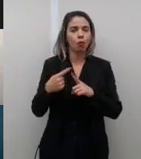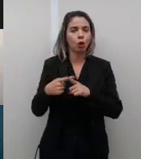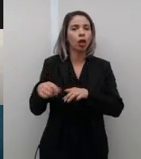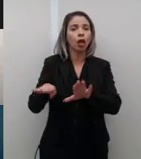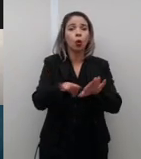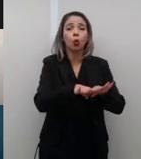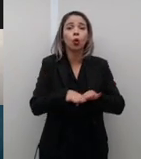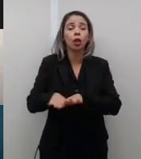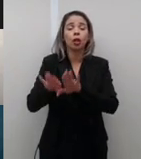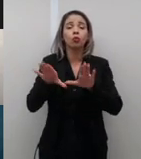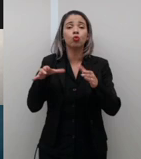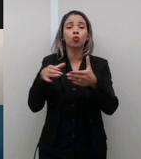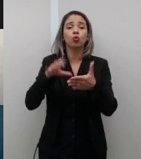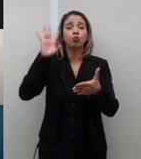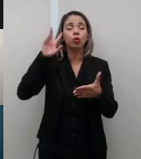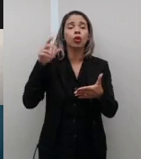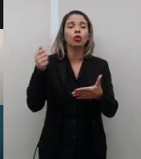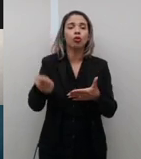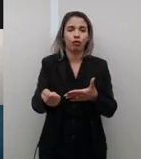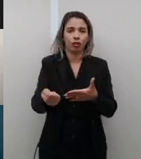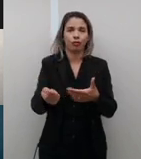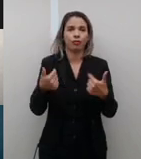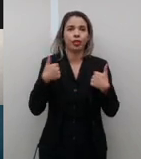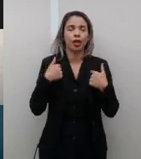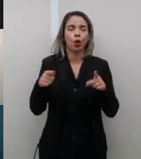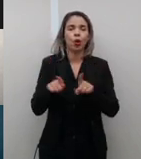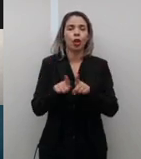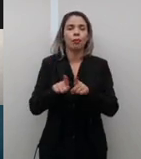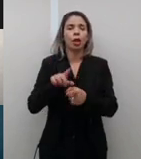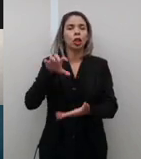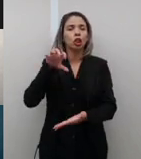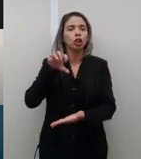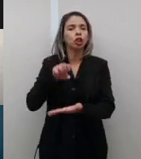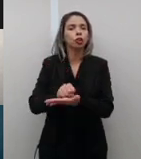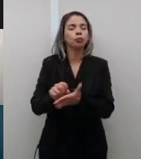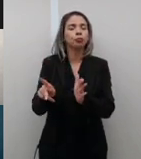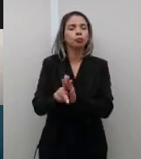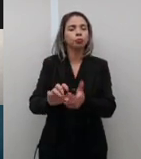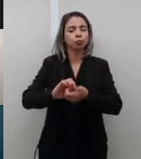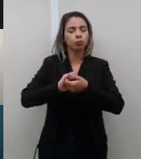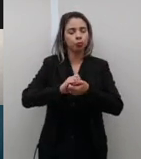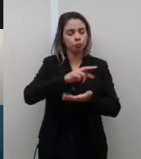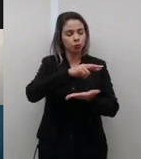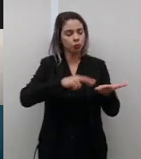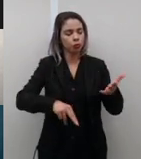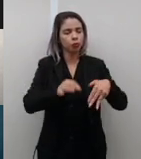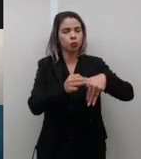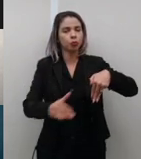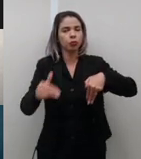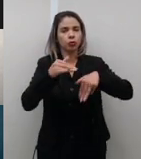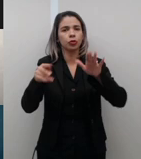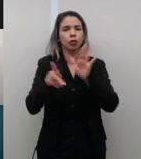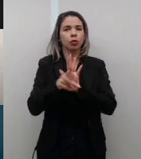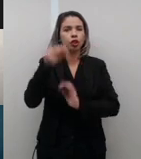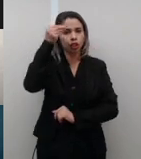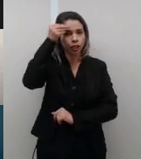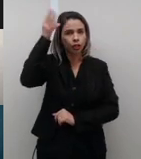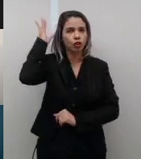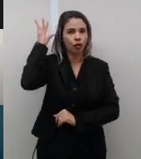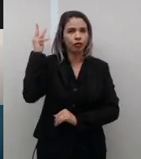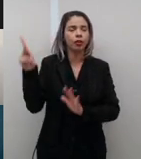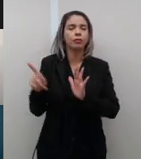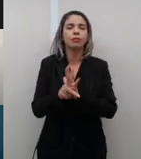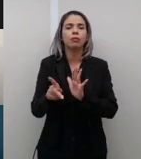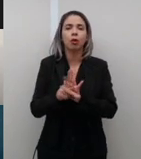E eu faço aqui o registro para cumprimentar o seu relator, o ministro Dias Toffoli, pelo